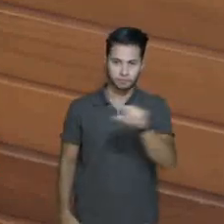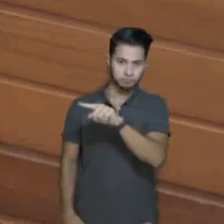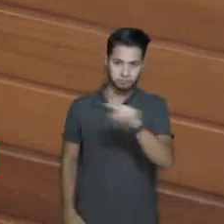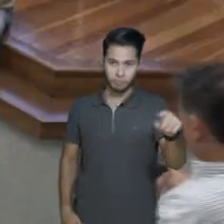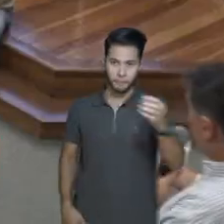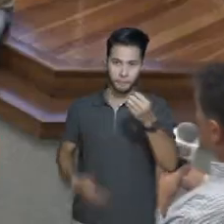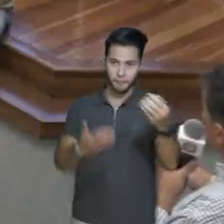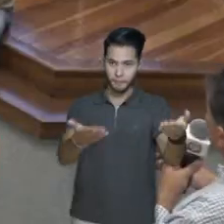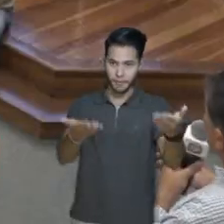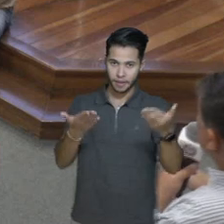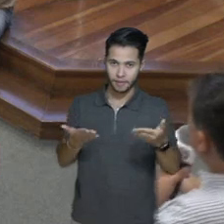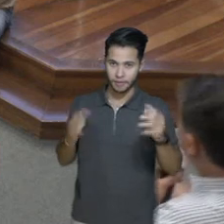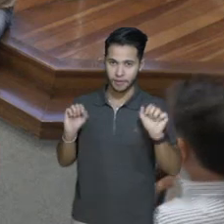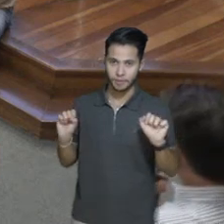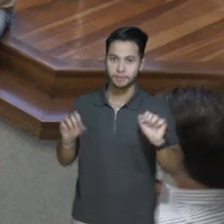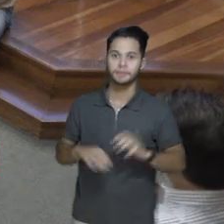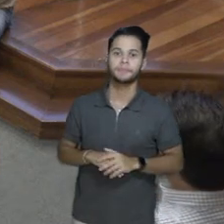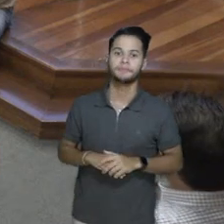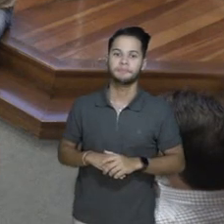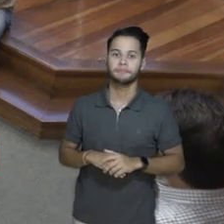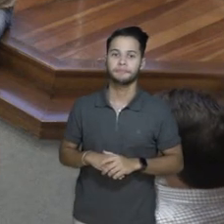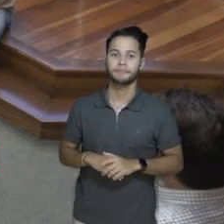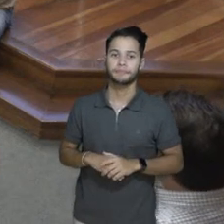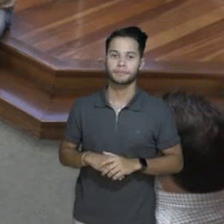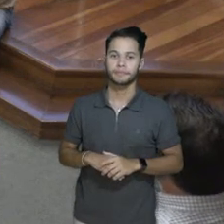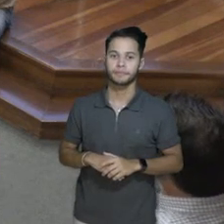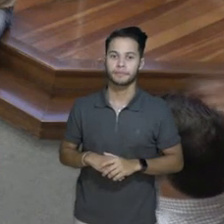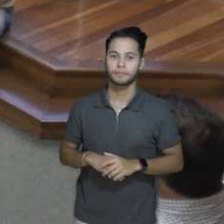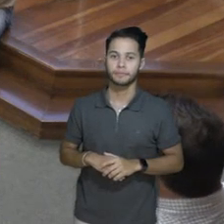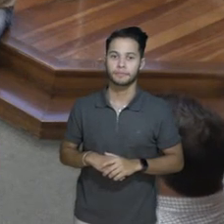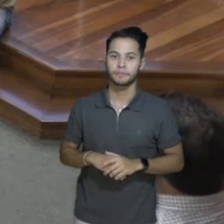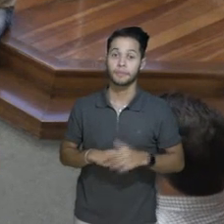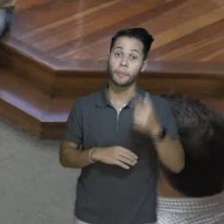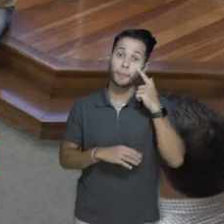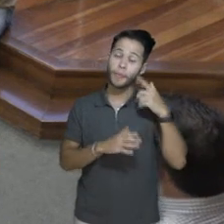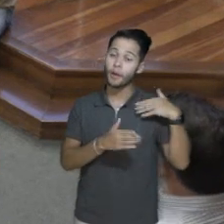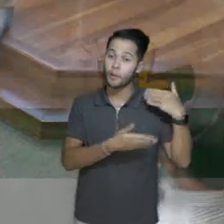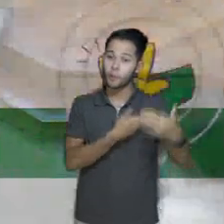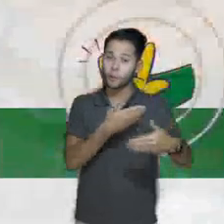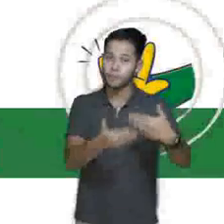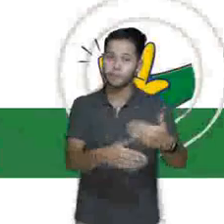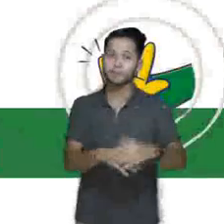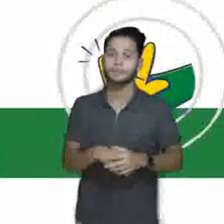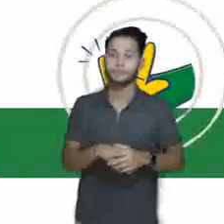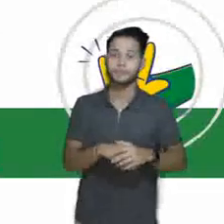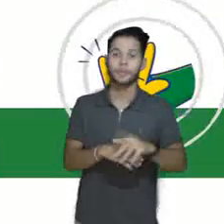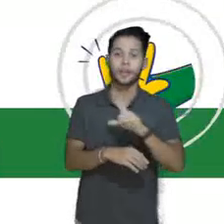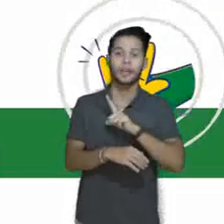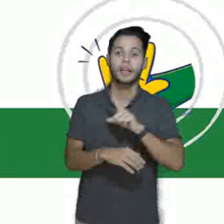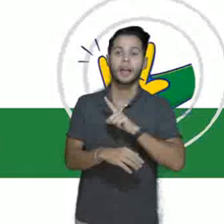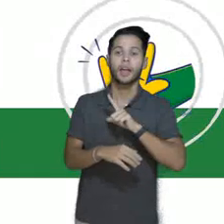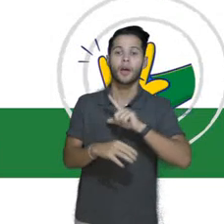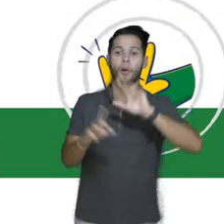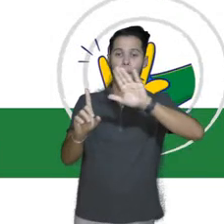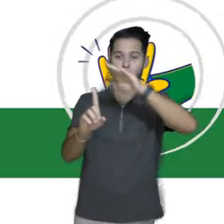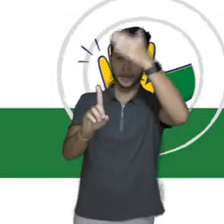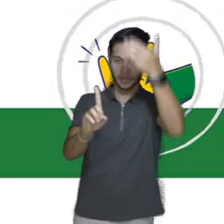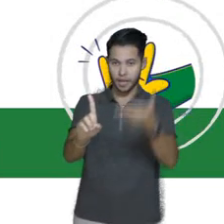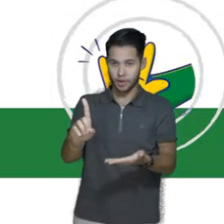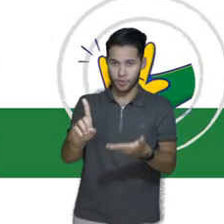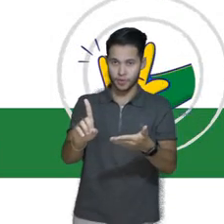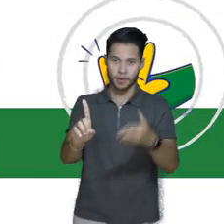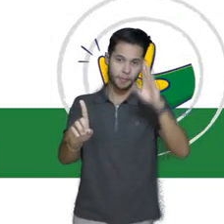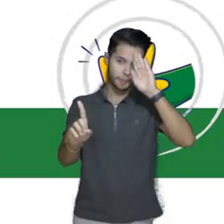pois bem vamos em frente aqui eh ten homenagem ao nosso um dos dos principais